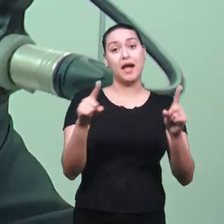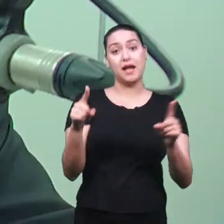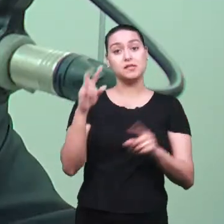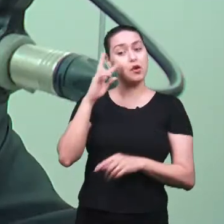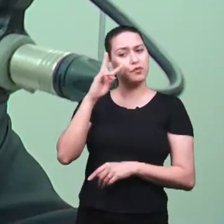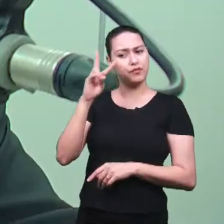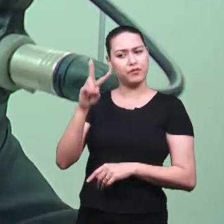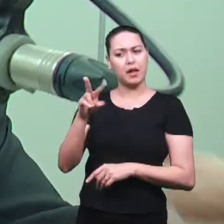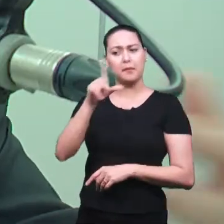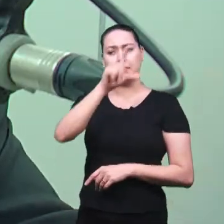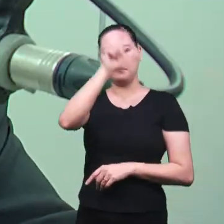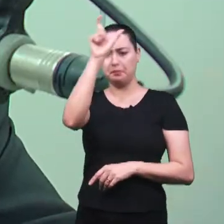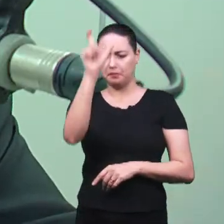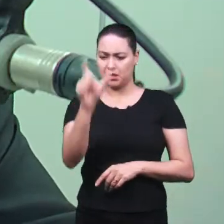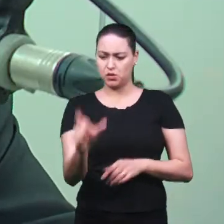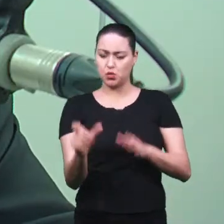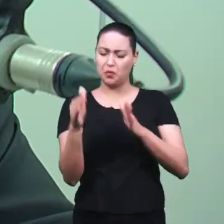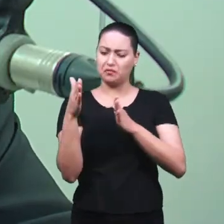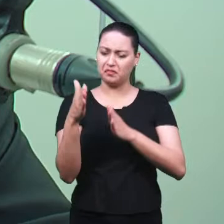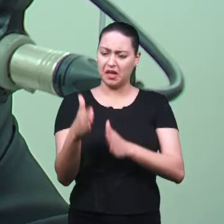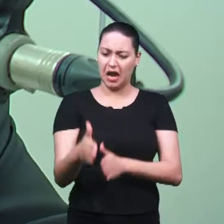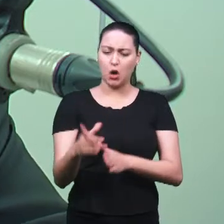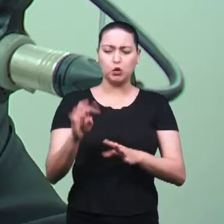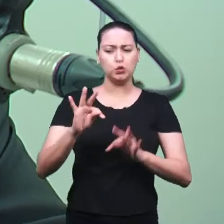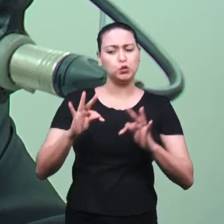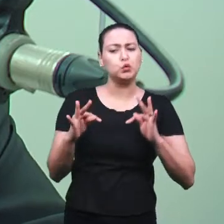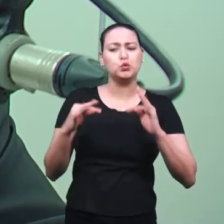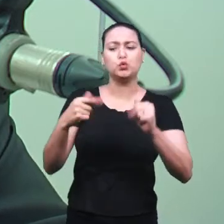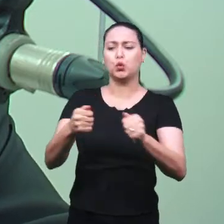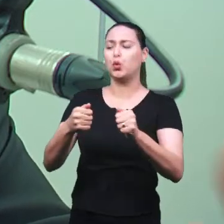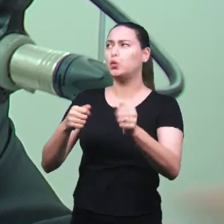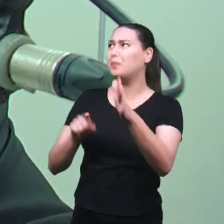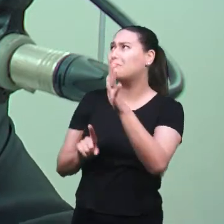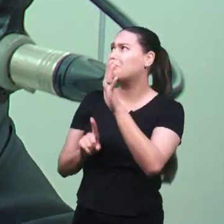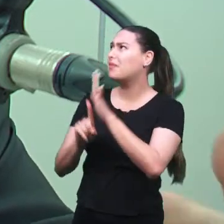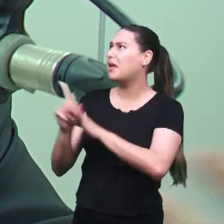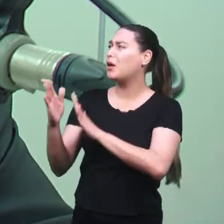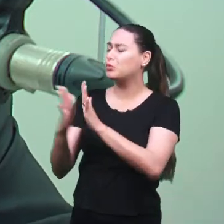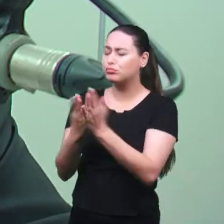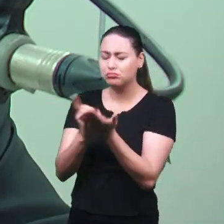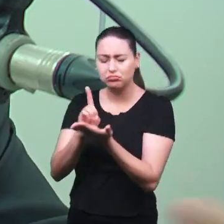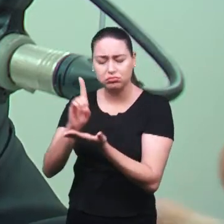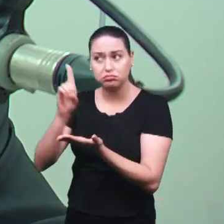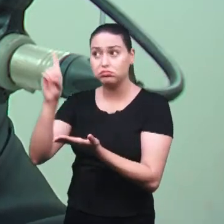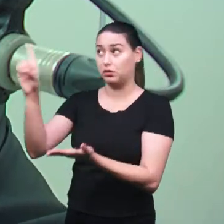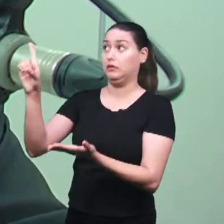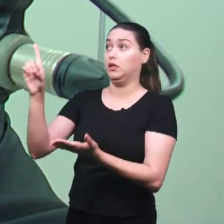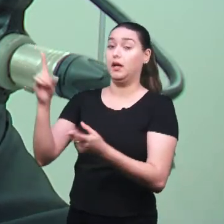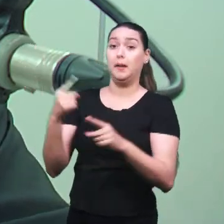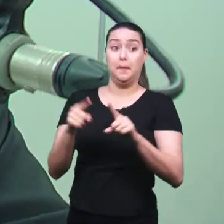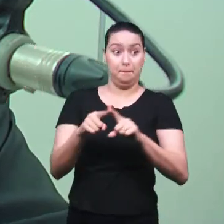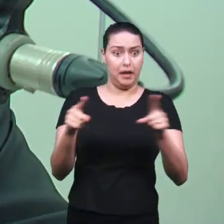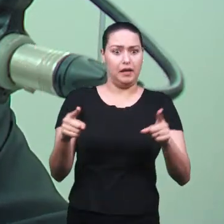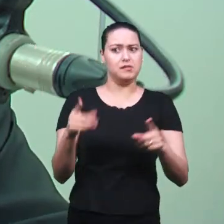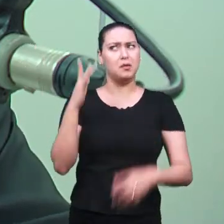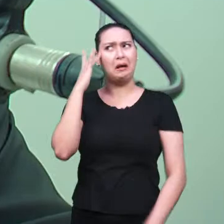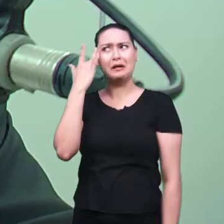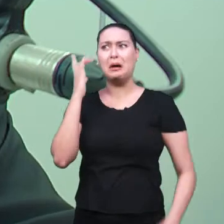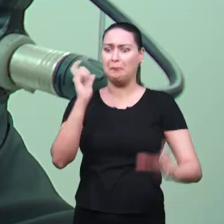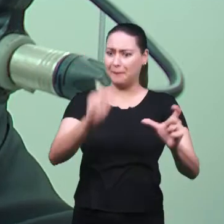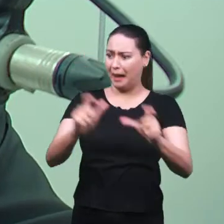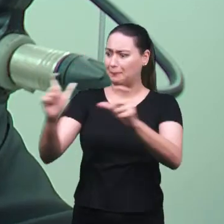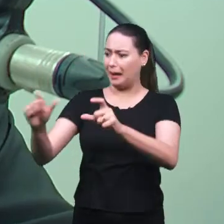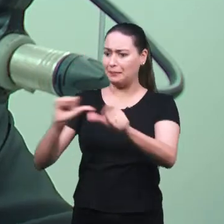muito fiel. Tudo ele consulta o Senhor. Sim. Apesar de eu achar assim, meio de ele mudar muito de lugar para lugar, mas uma